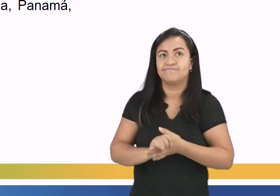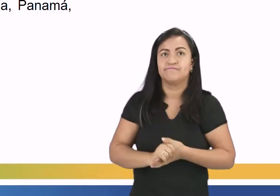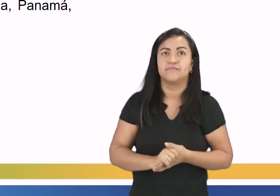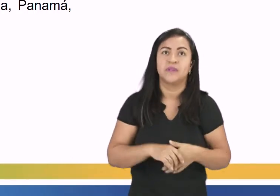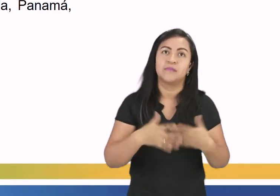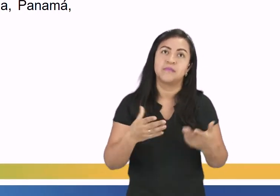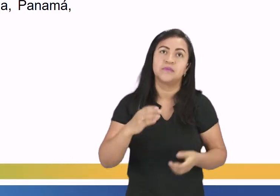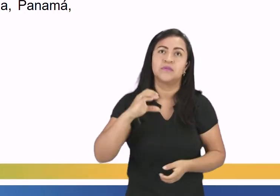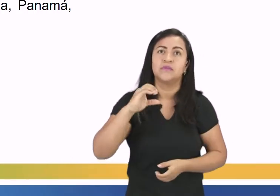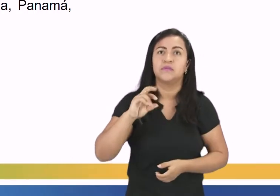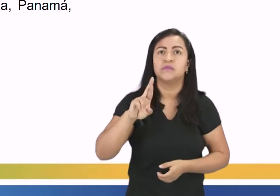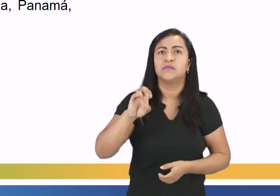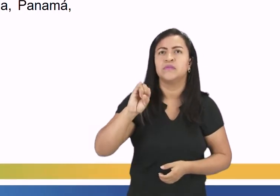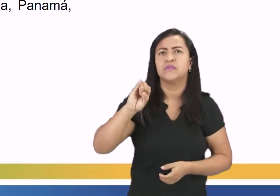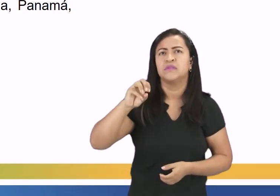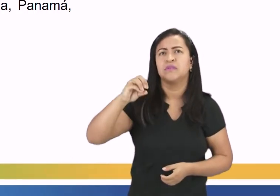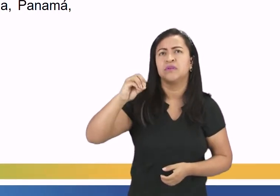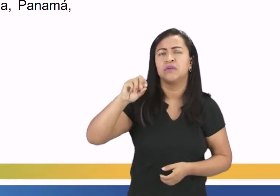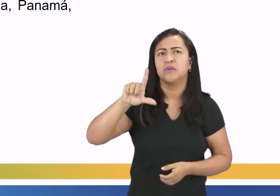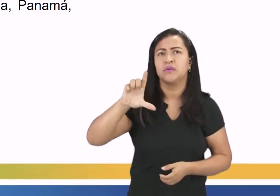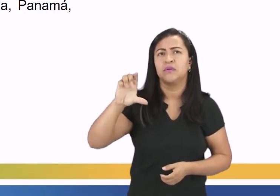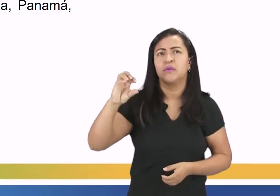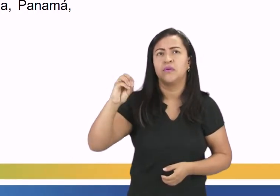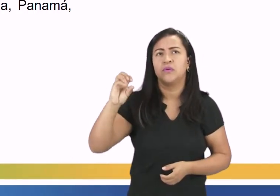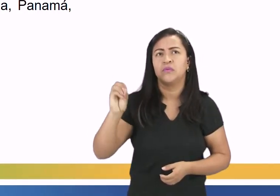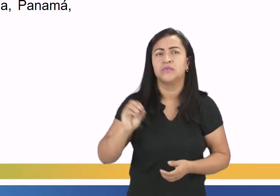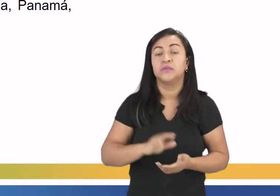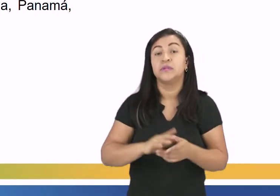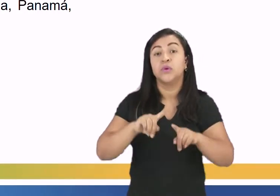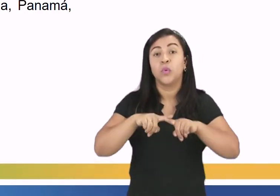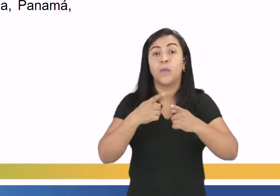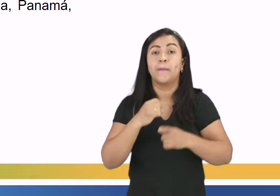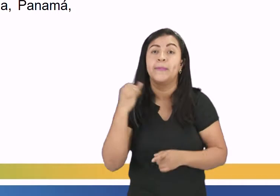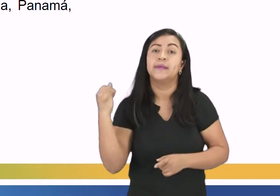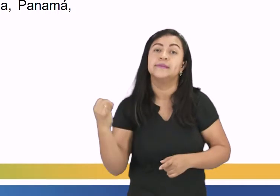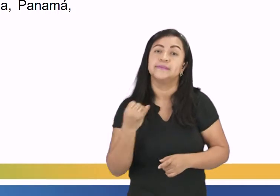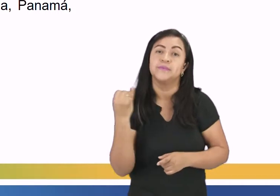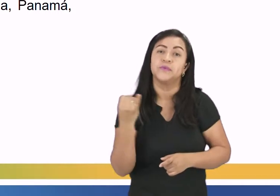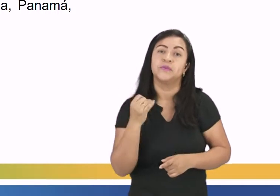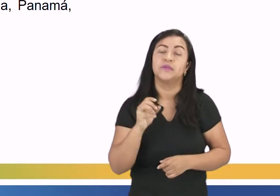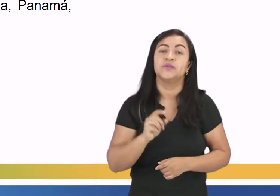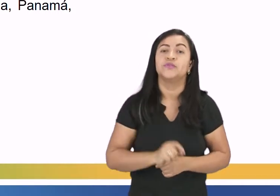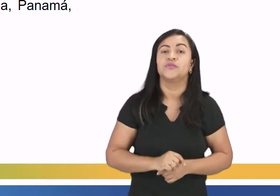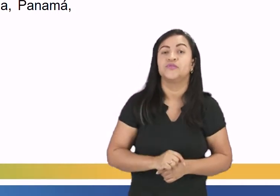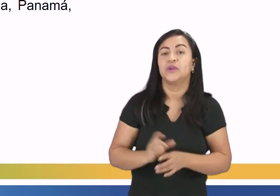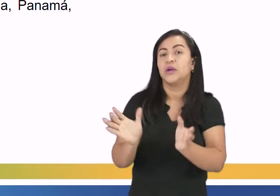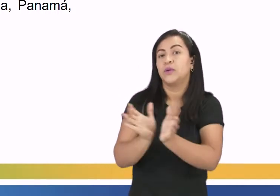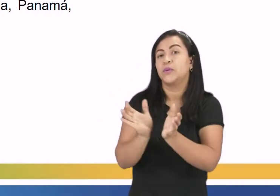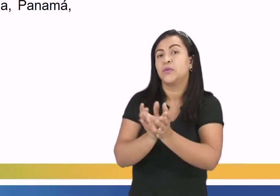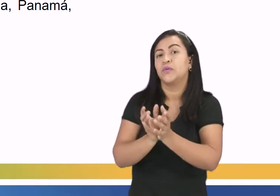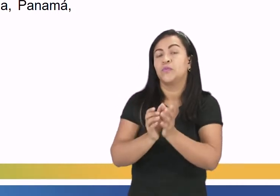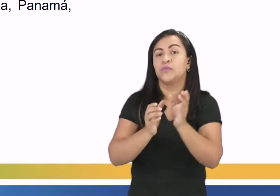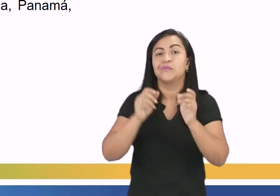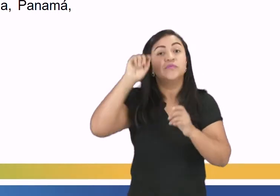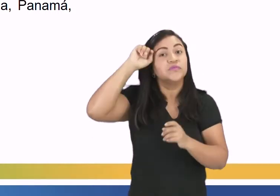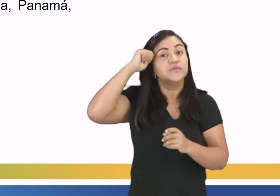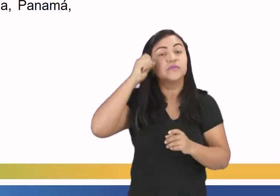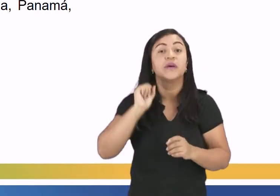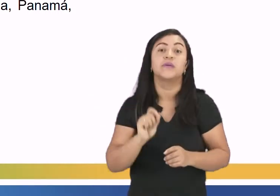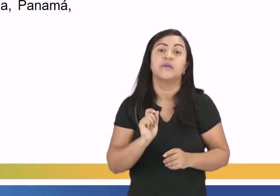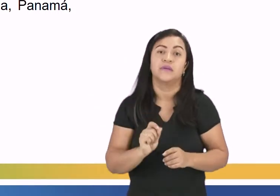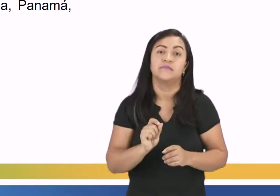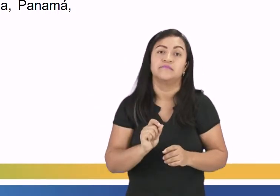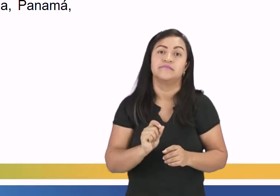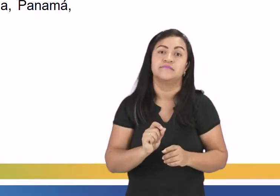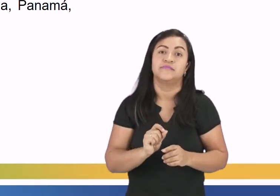dos crioulos. Contudo, o mais importante para os crioulos eram mais vantagens, o livre comércio,